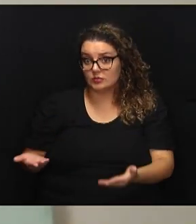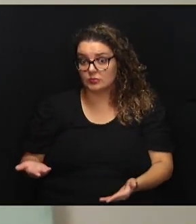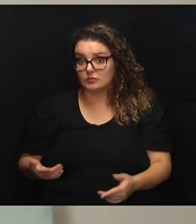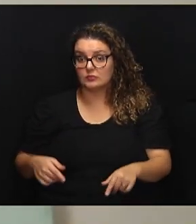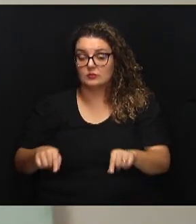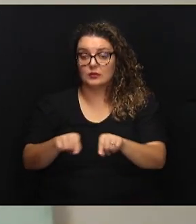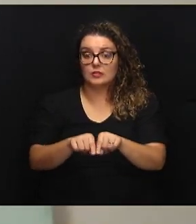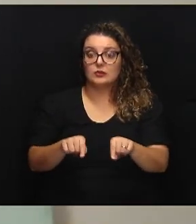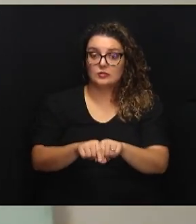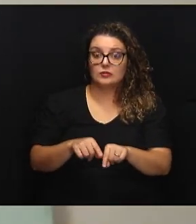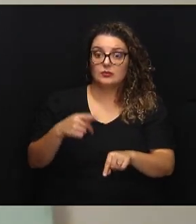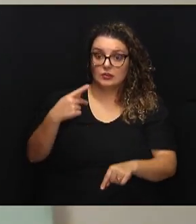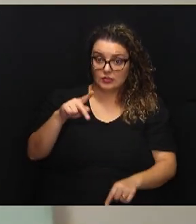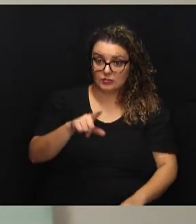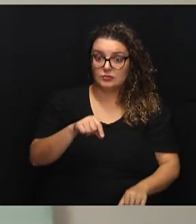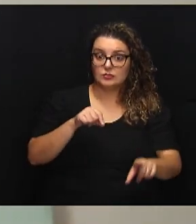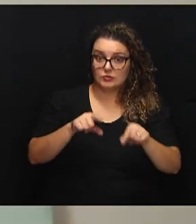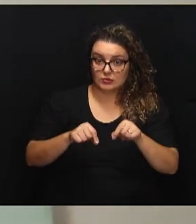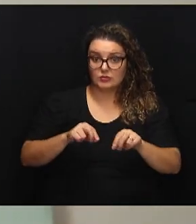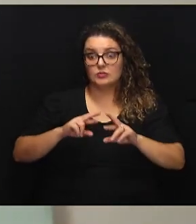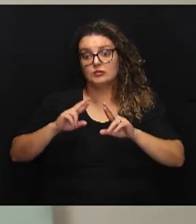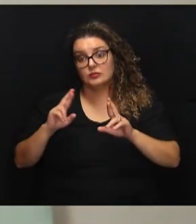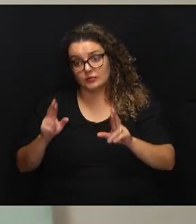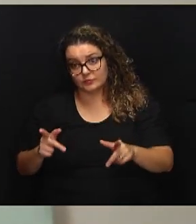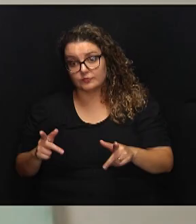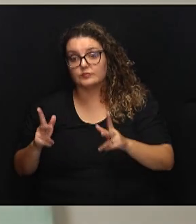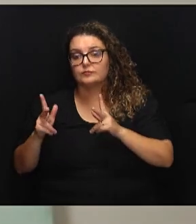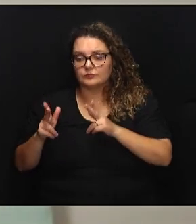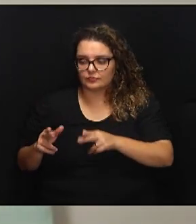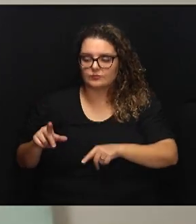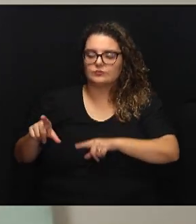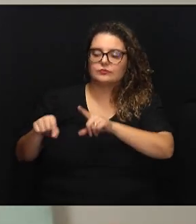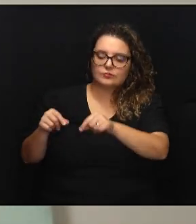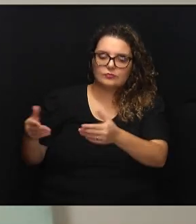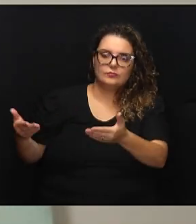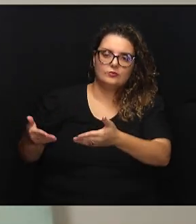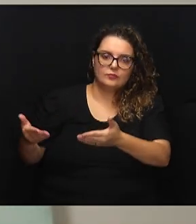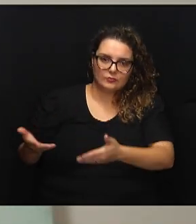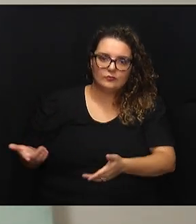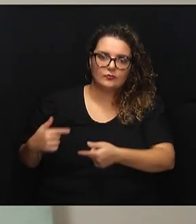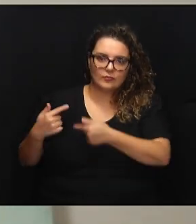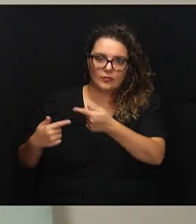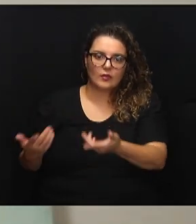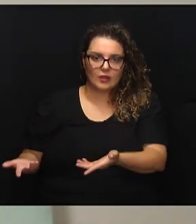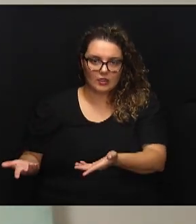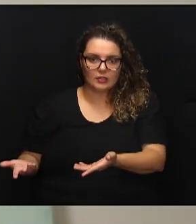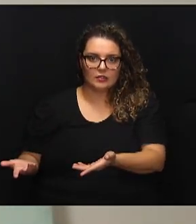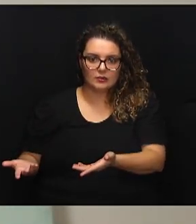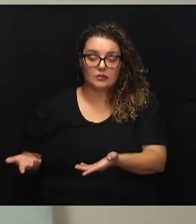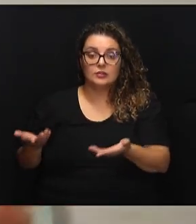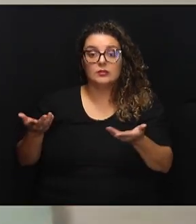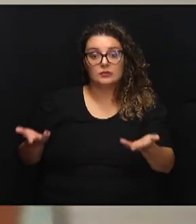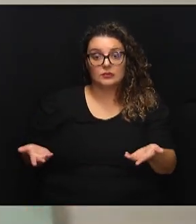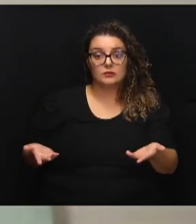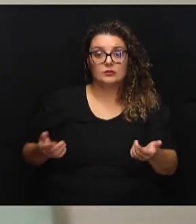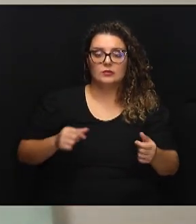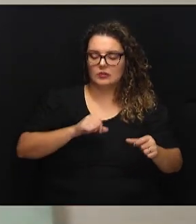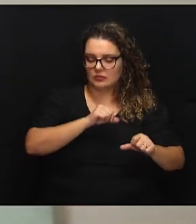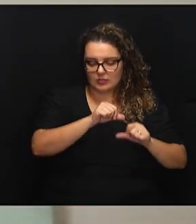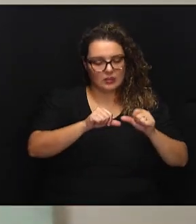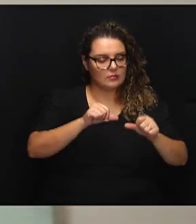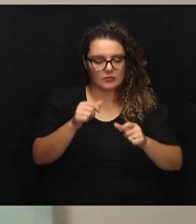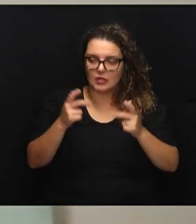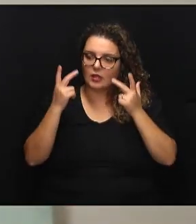tempo as suas escolhas também são de forma diferente do que a da geração de hoje, né? Então vai mudando